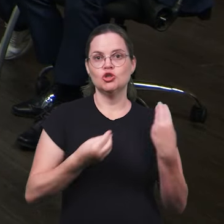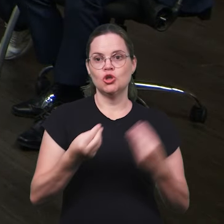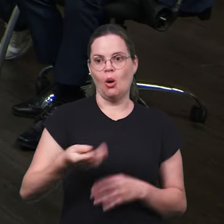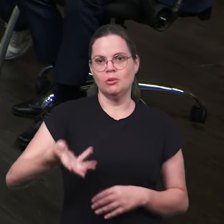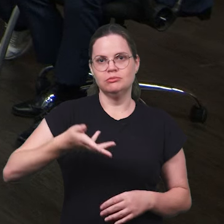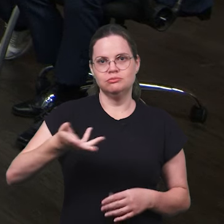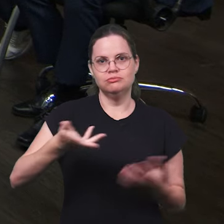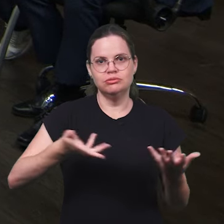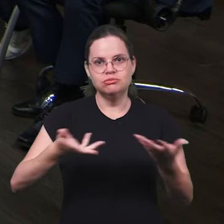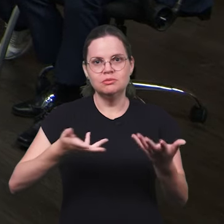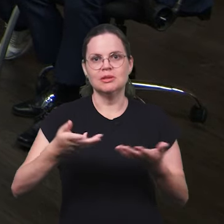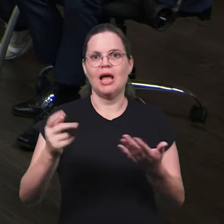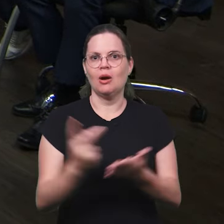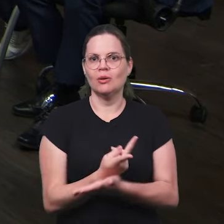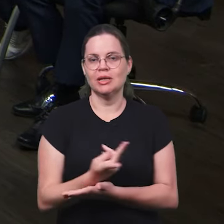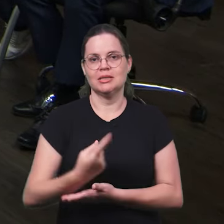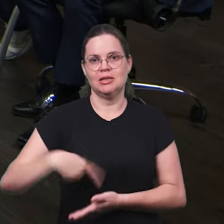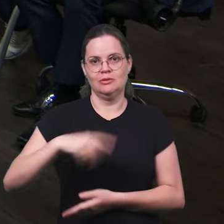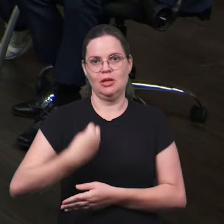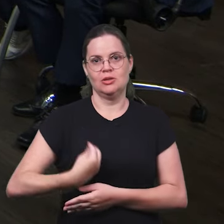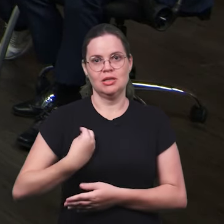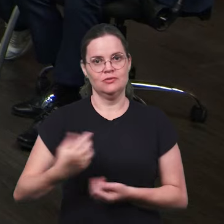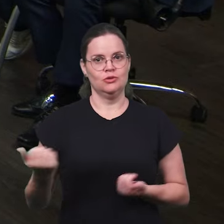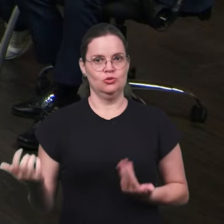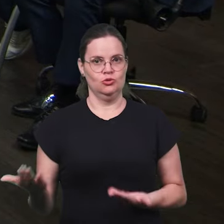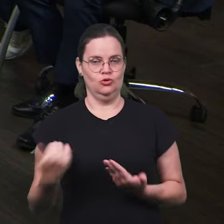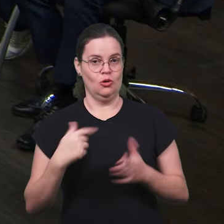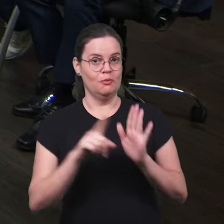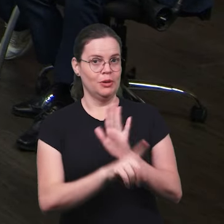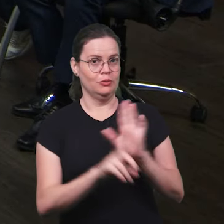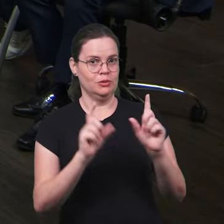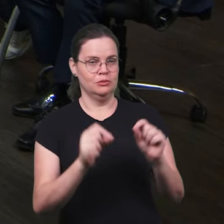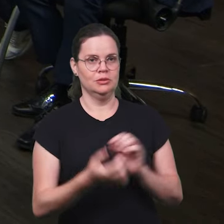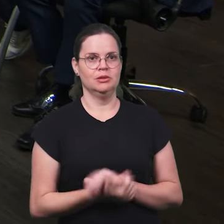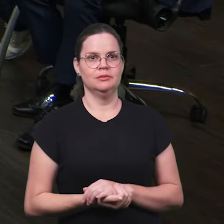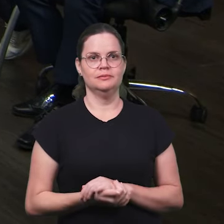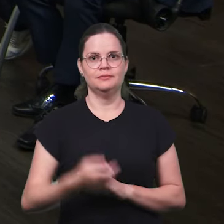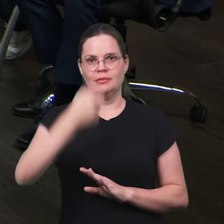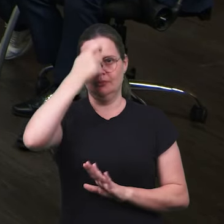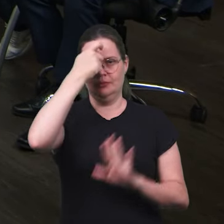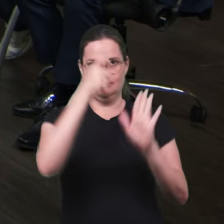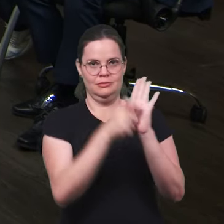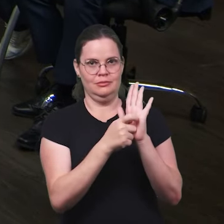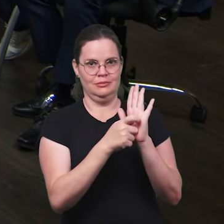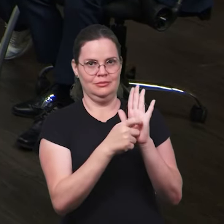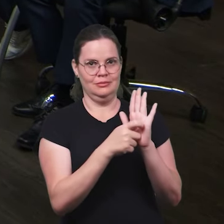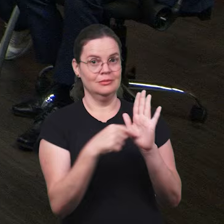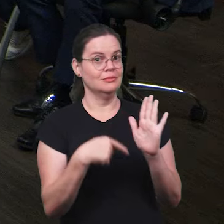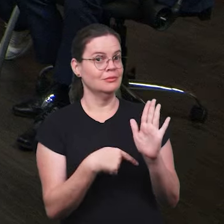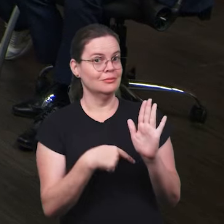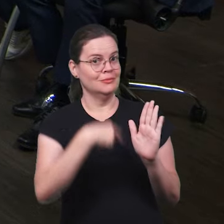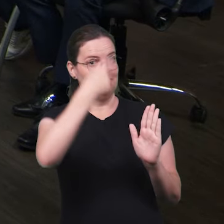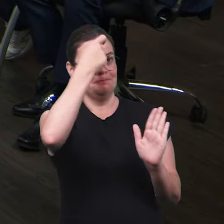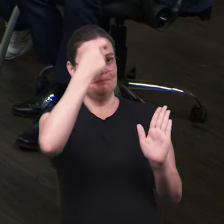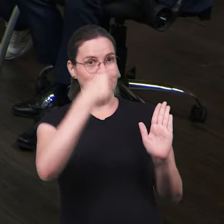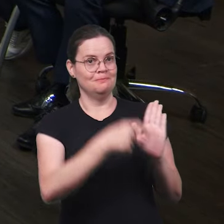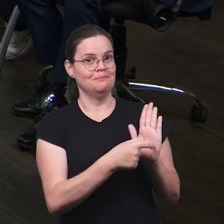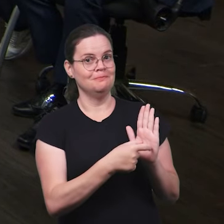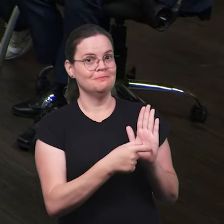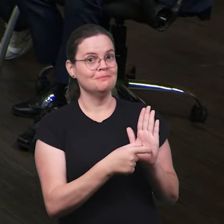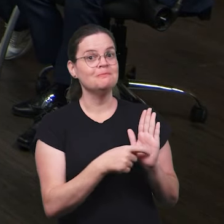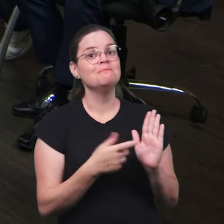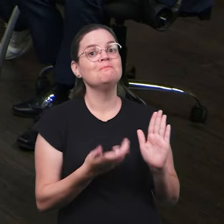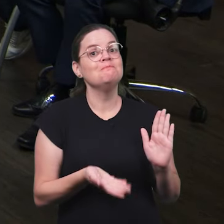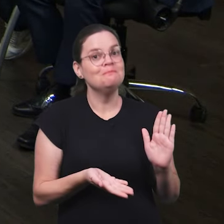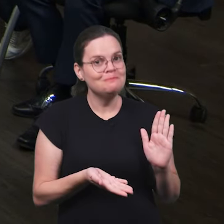está chegando à realidade da vida dos jovens. E a pergunta é a seguinte: inteligência artificial. Muito bom,